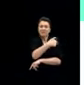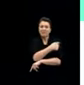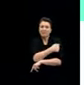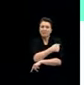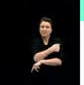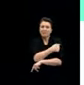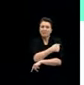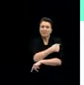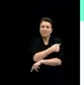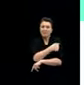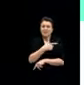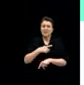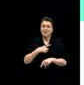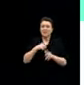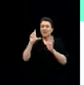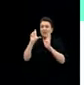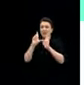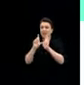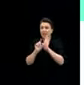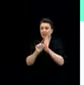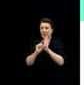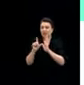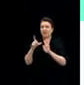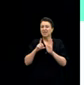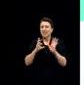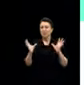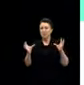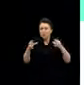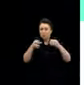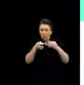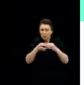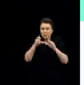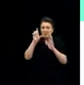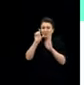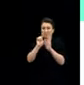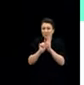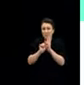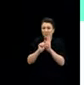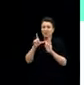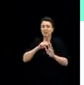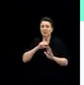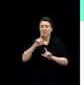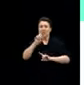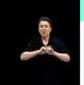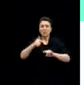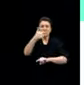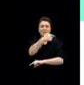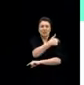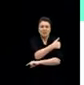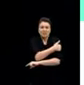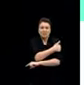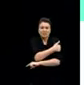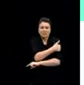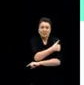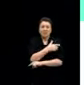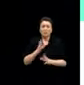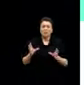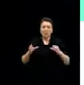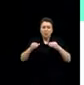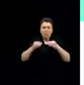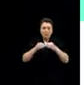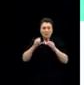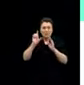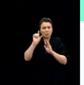ela produz uma concentração muito baixa, algumas vacinas, né, tem uma concentração